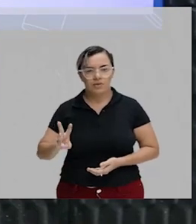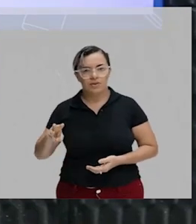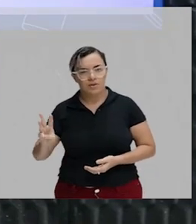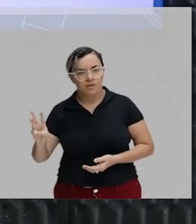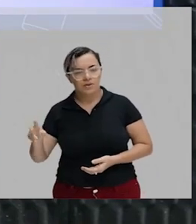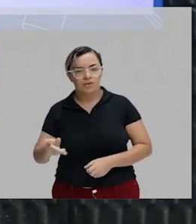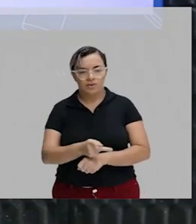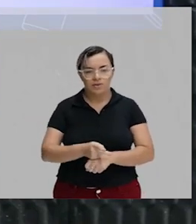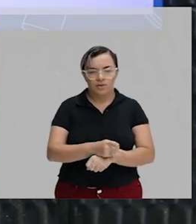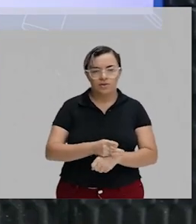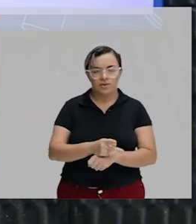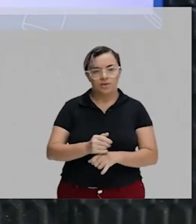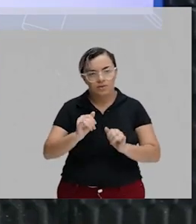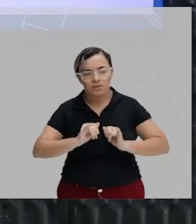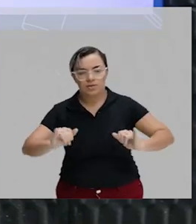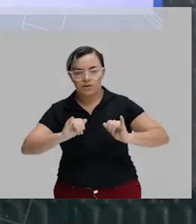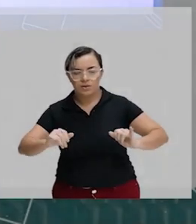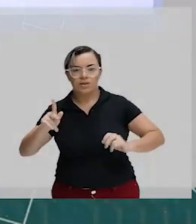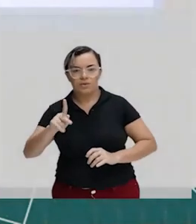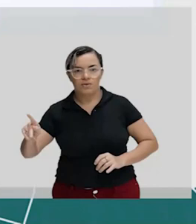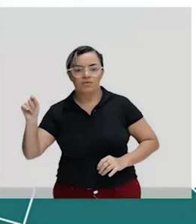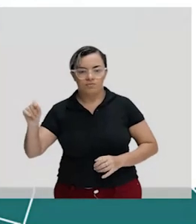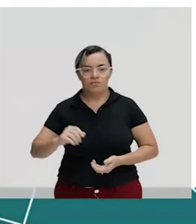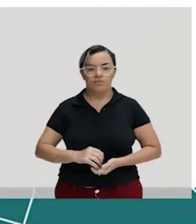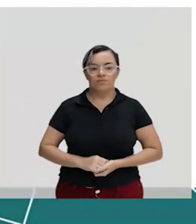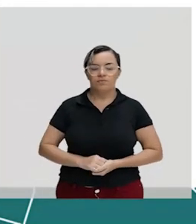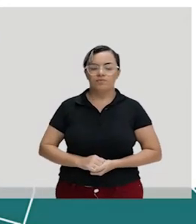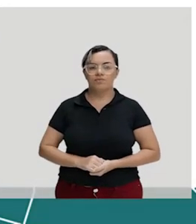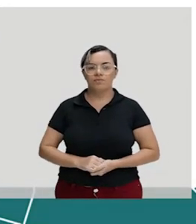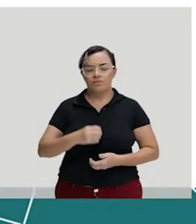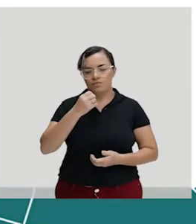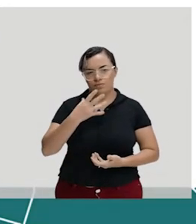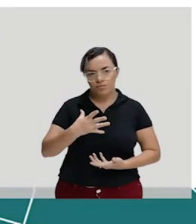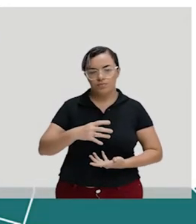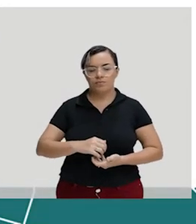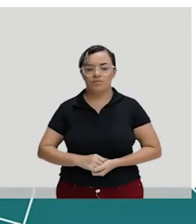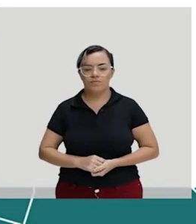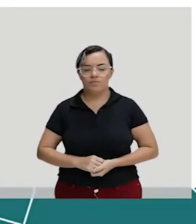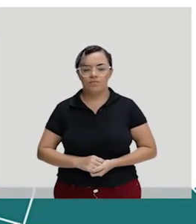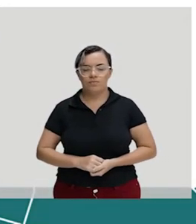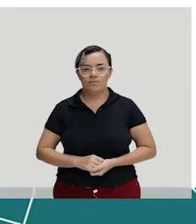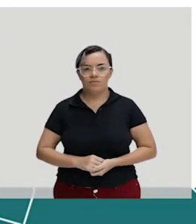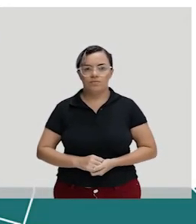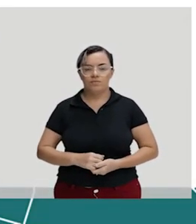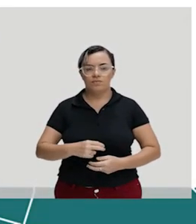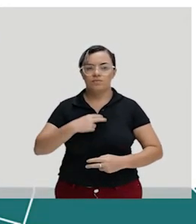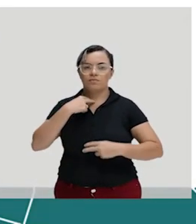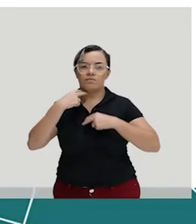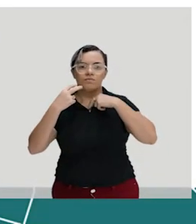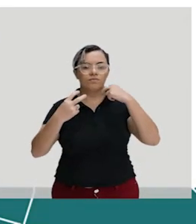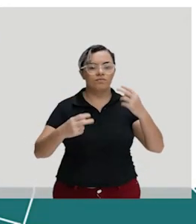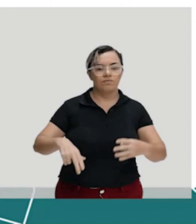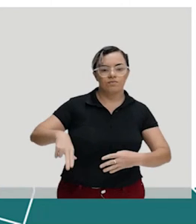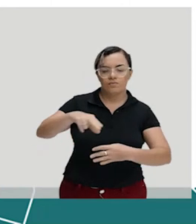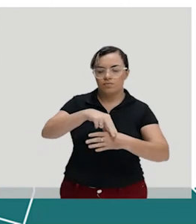tá bom bom gente então a gente fez aqui um um A recitação de um cordel vimos o simbolismo do